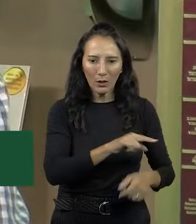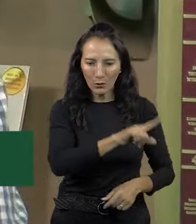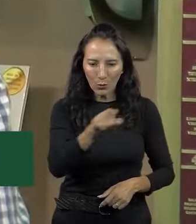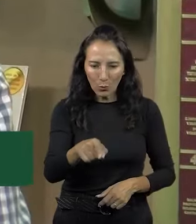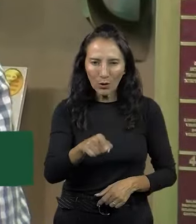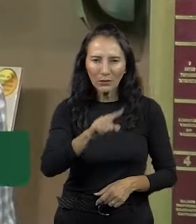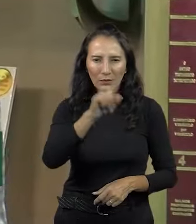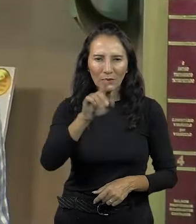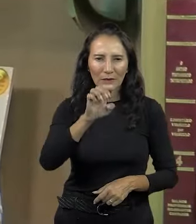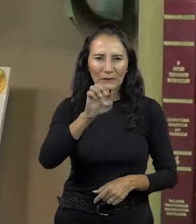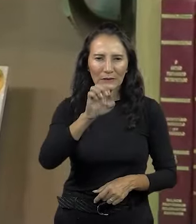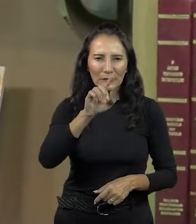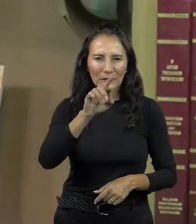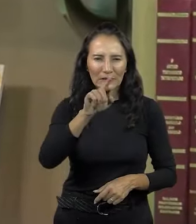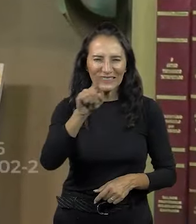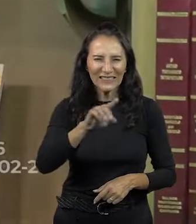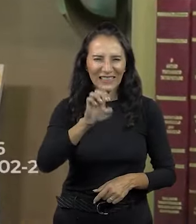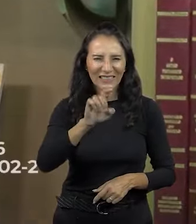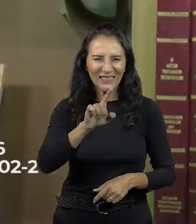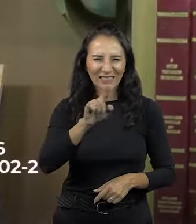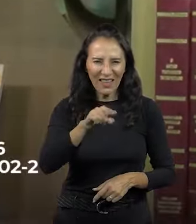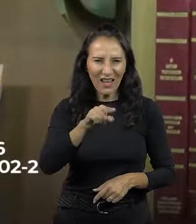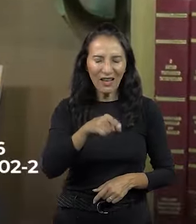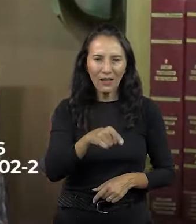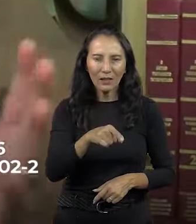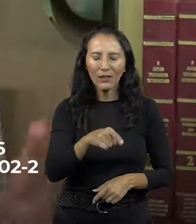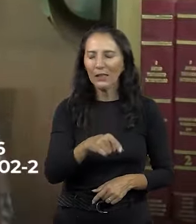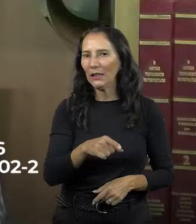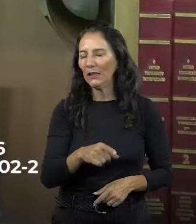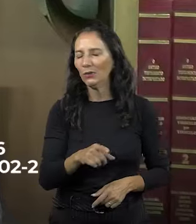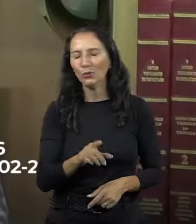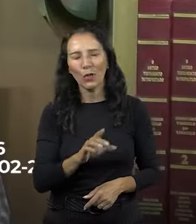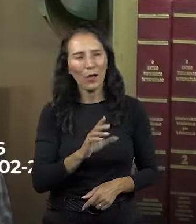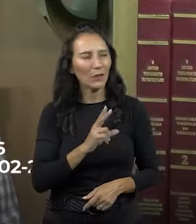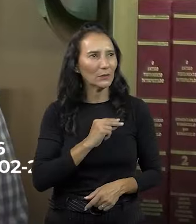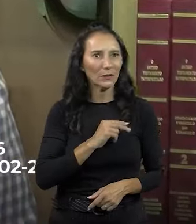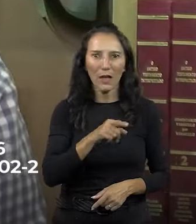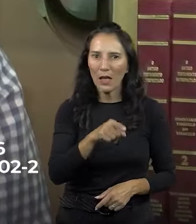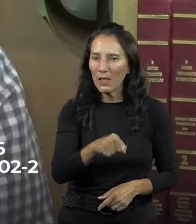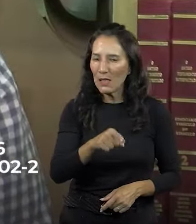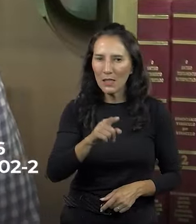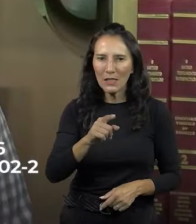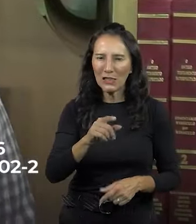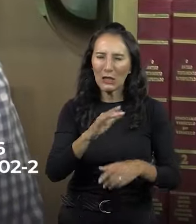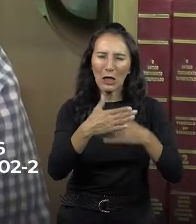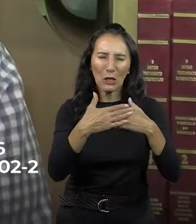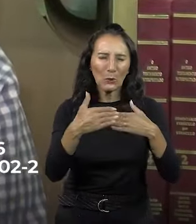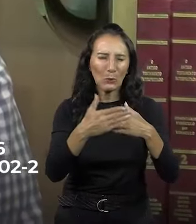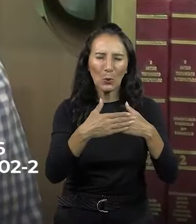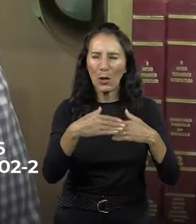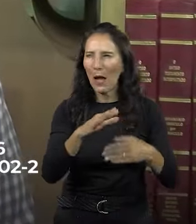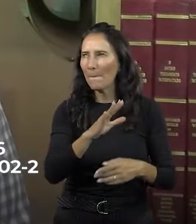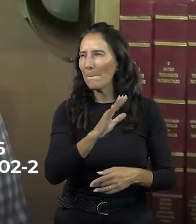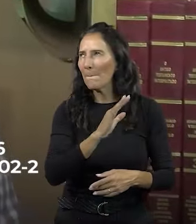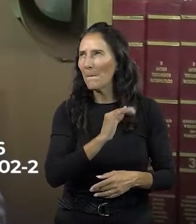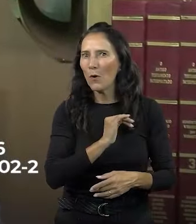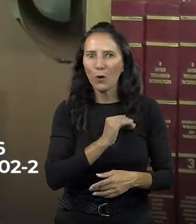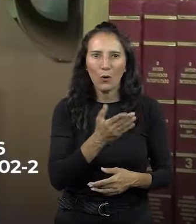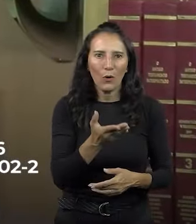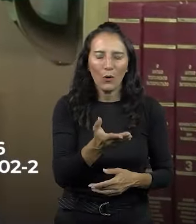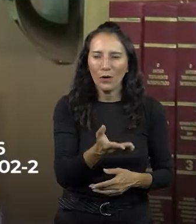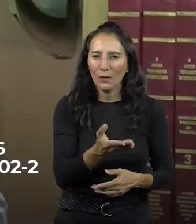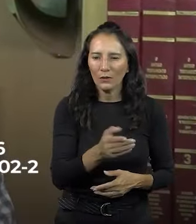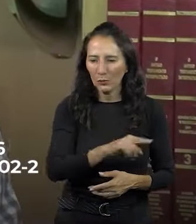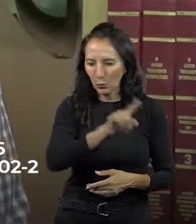irmão Zezé nota 1000 no amor no carinho meu irmão João